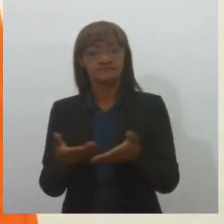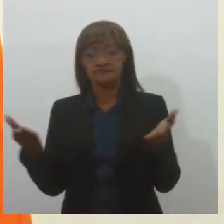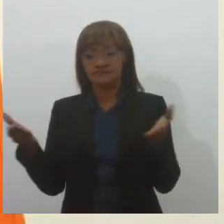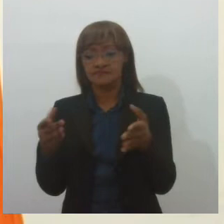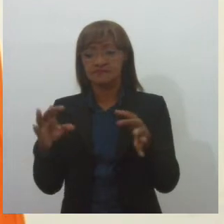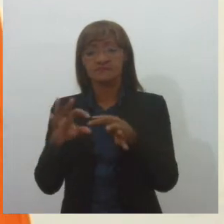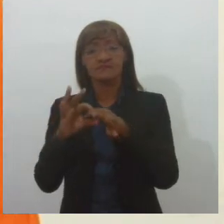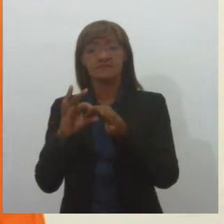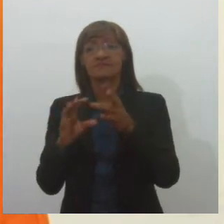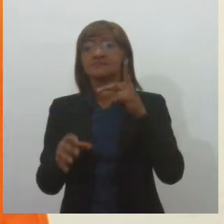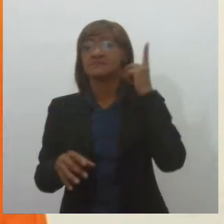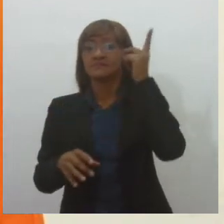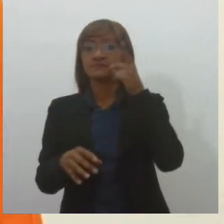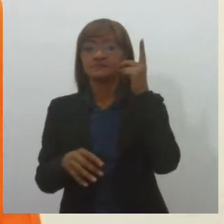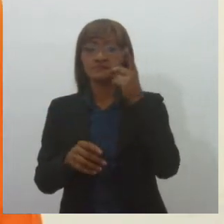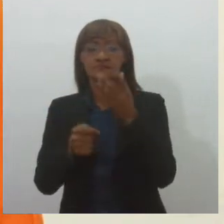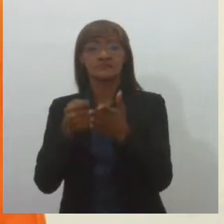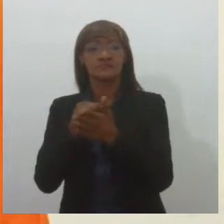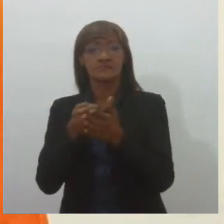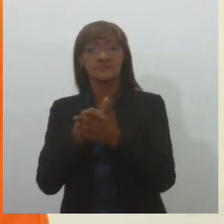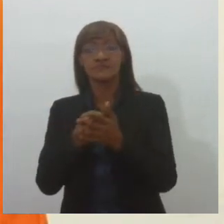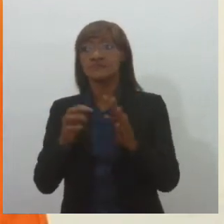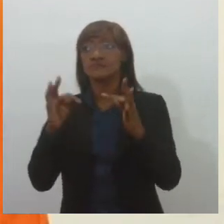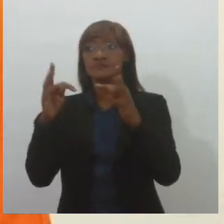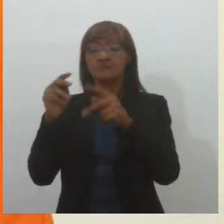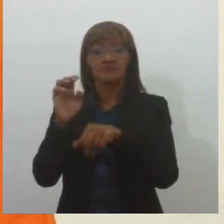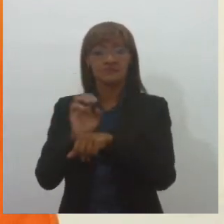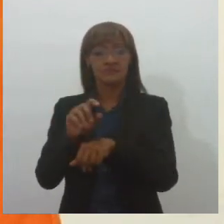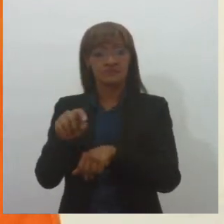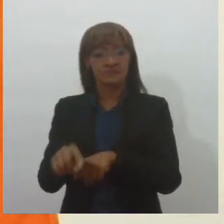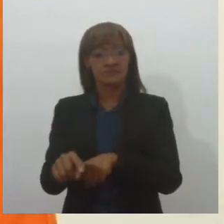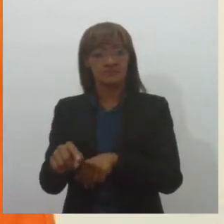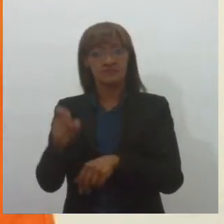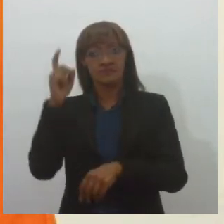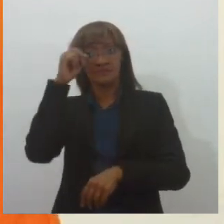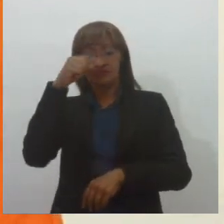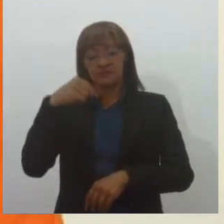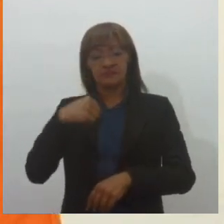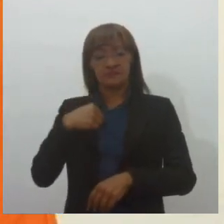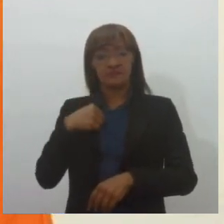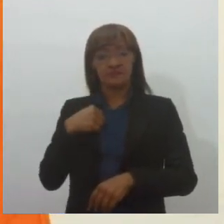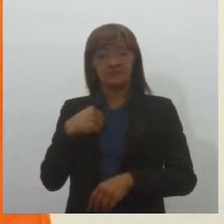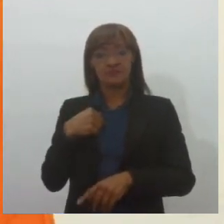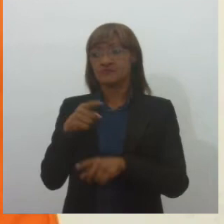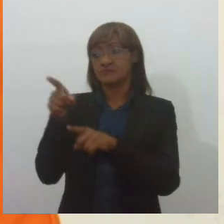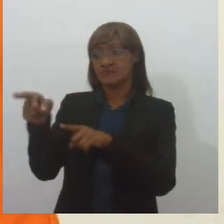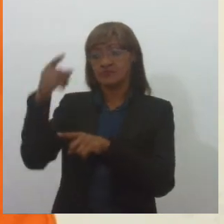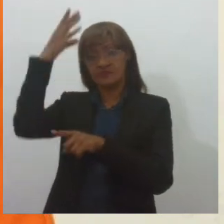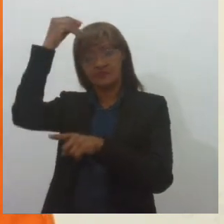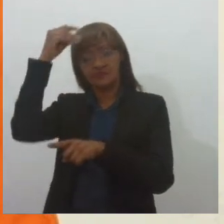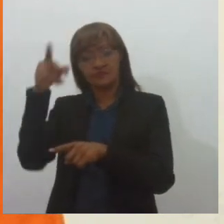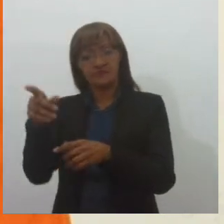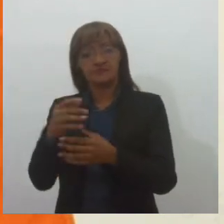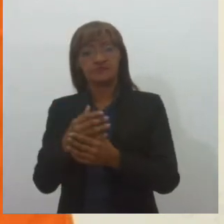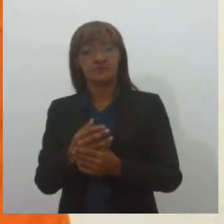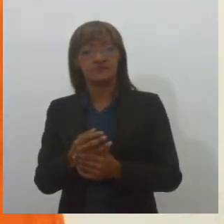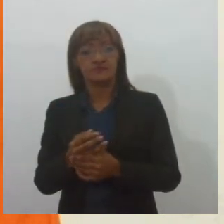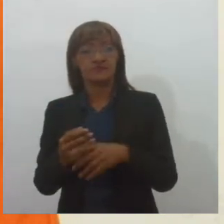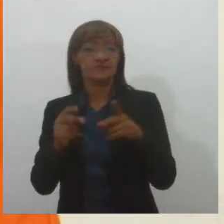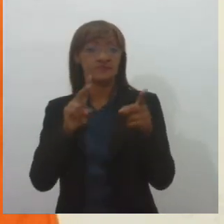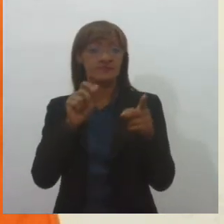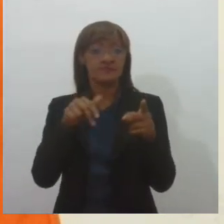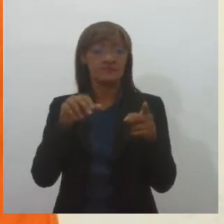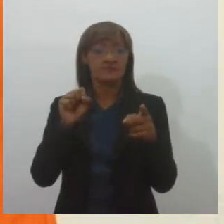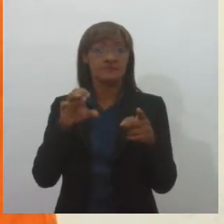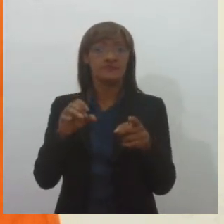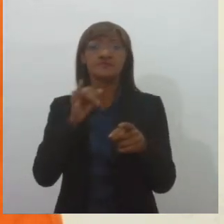somar com deputado para que ele faça essa cobrança a nível Estadual porque o mesmo dificuldade que eu tenho aqui André tem em São Cristóvão Vanessa uma